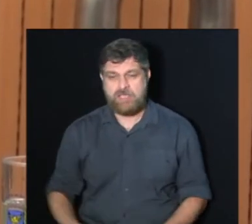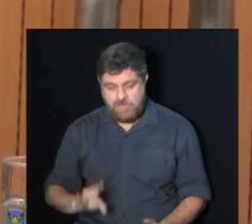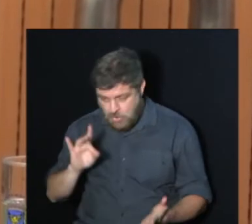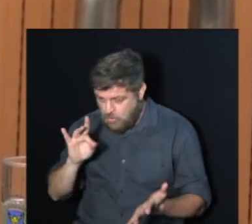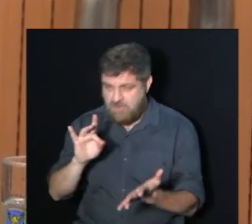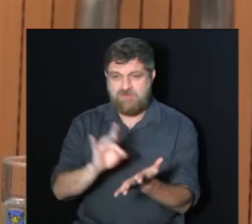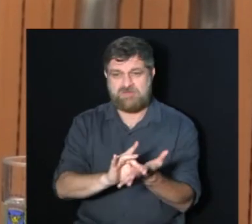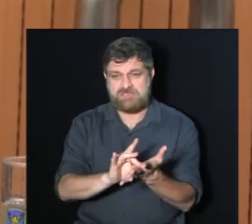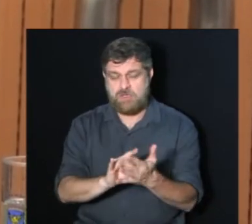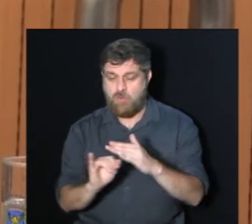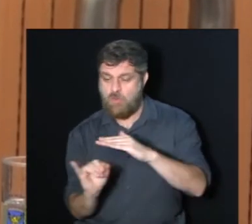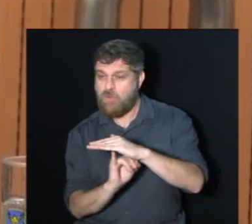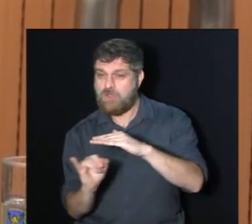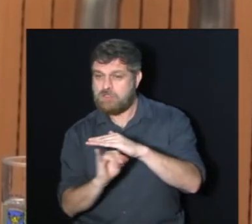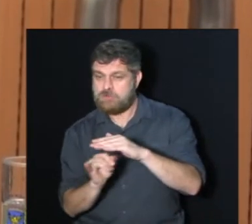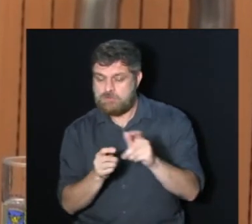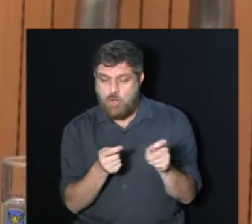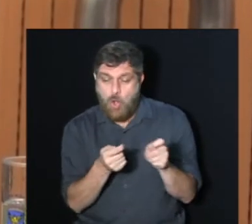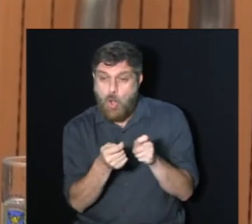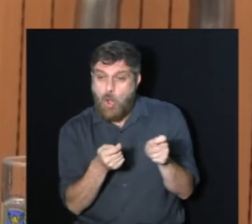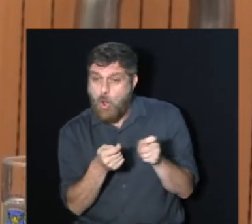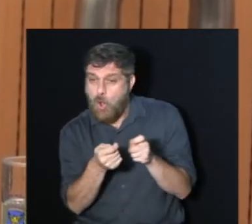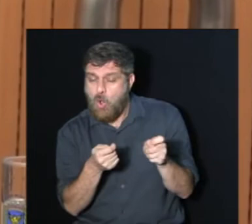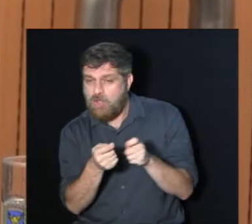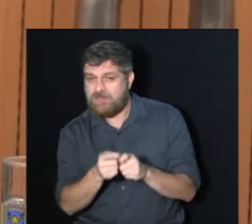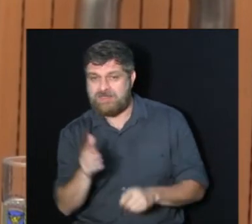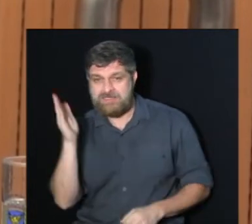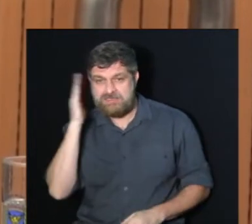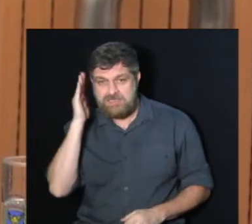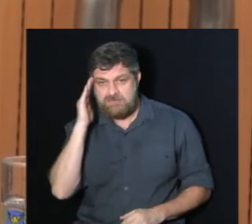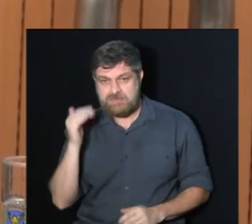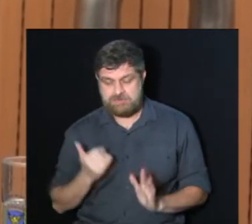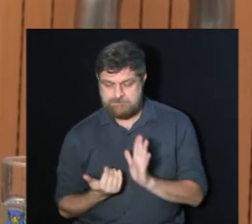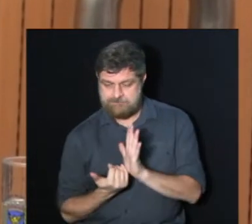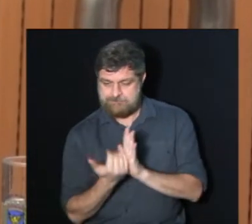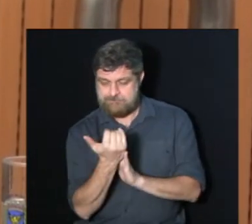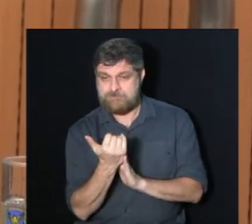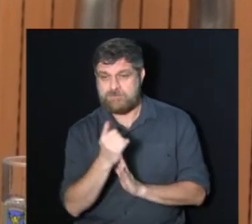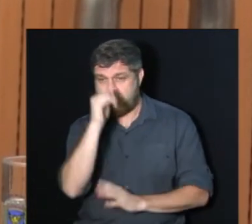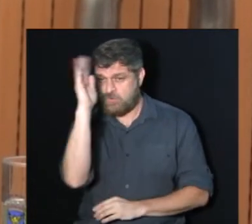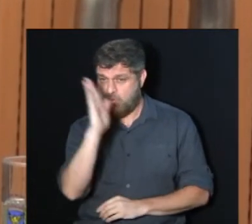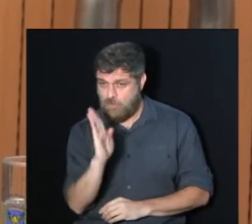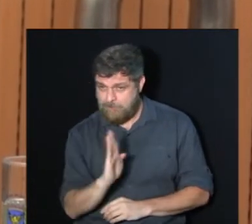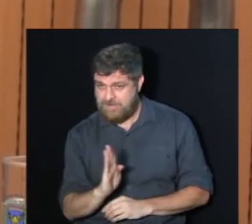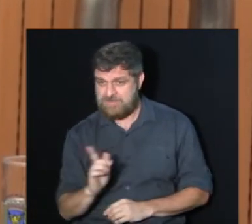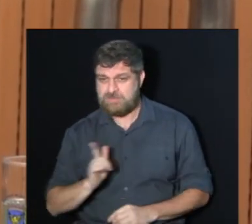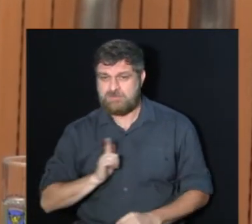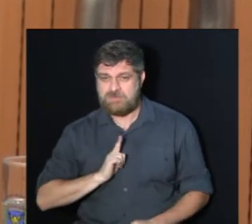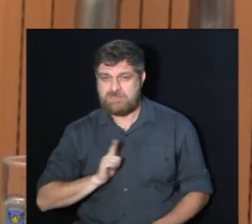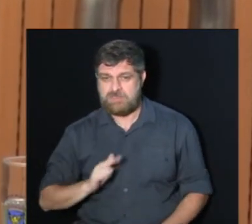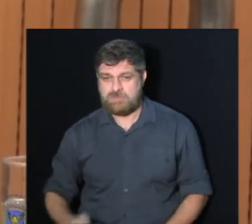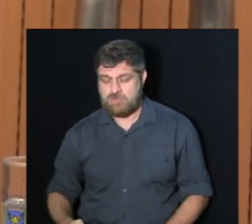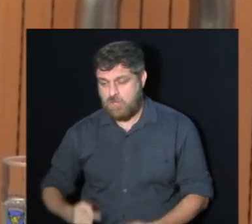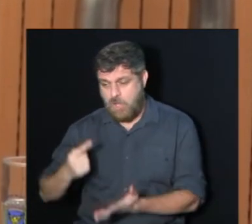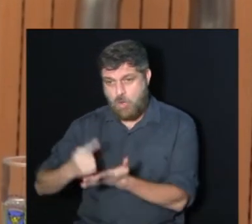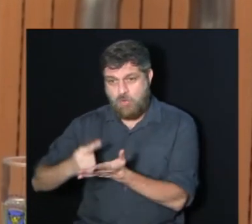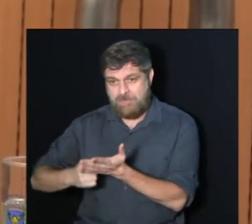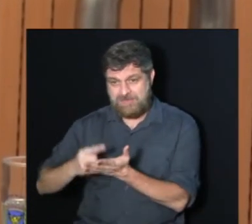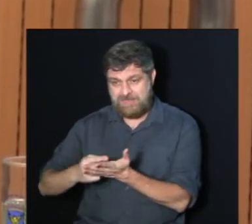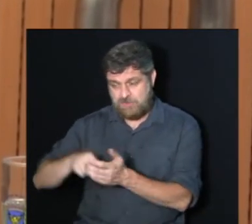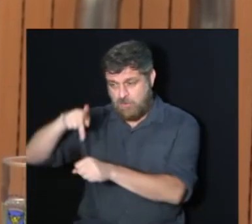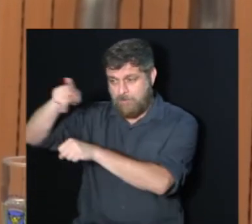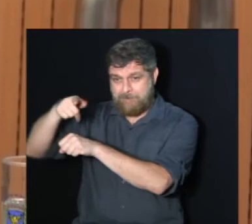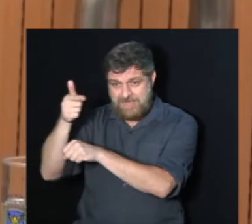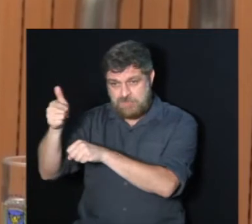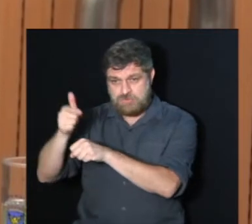instituto responsável por monitorar os avanços do Brasil em relação aos compromissos internacionais,